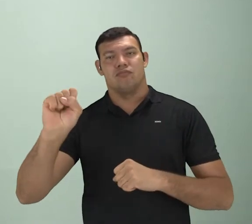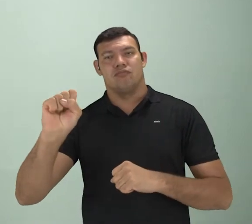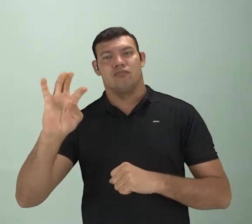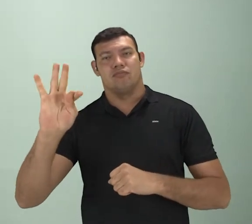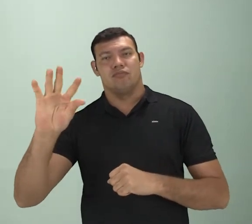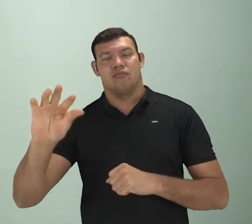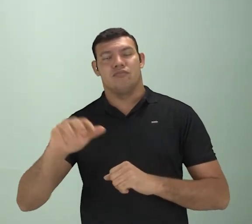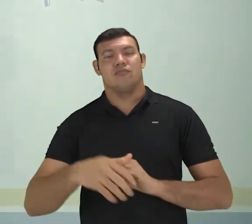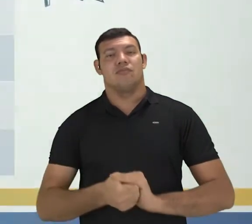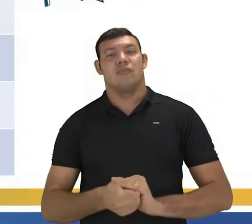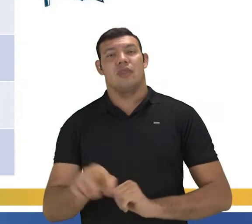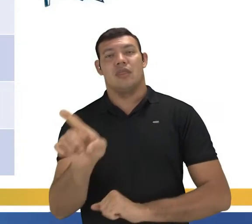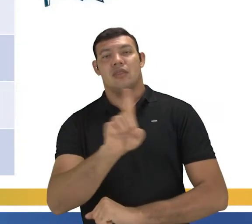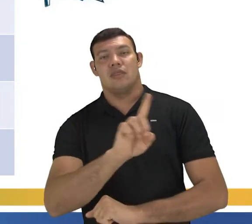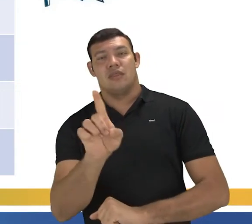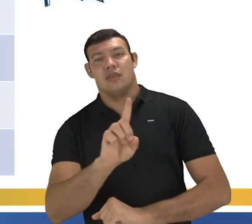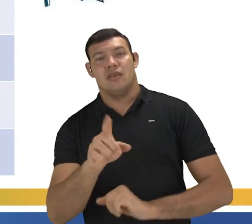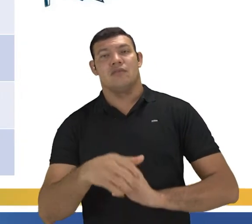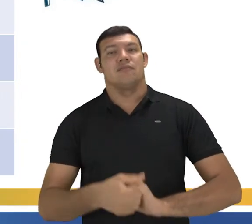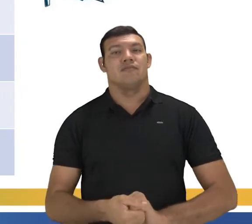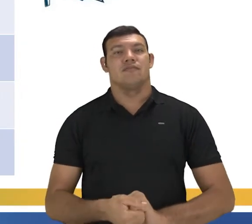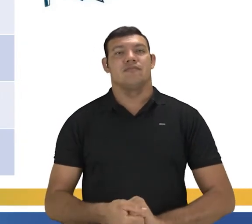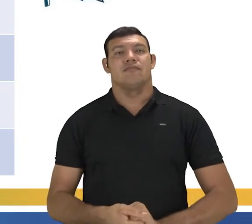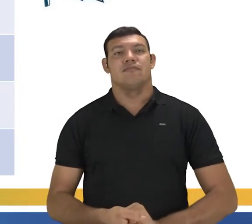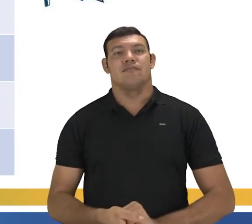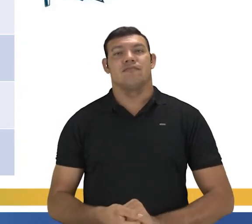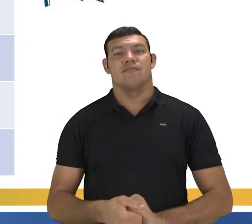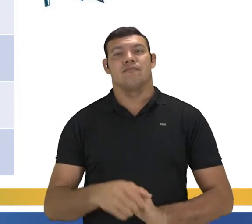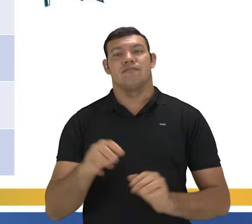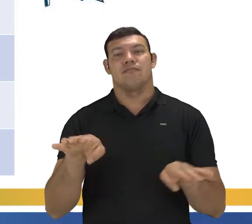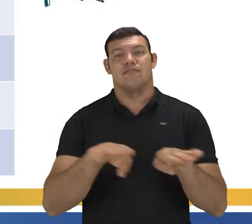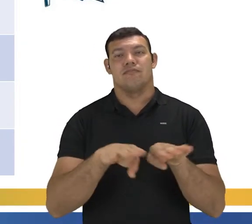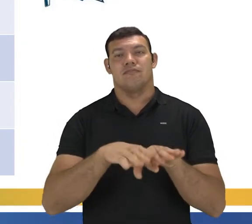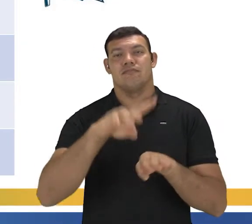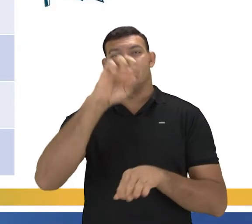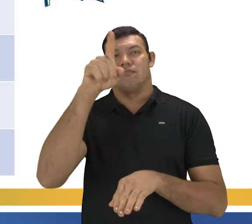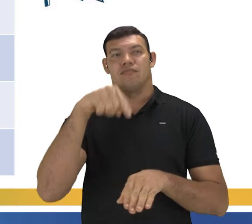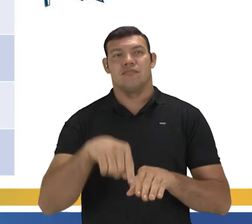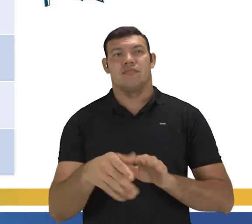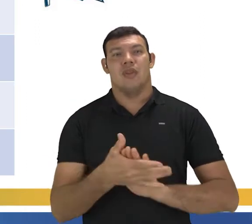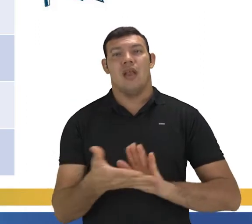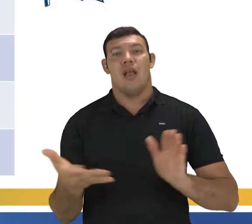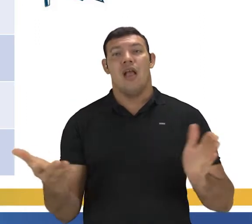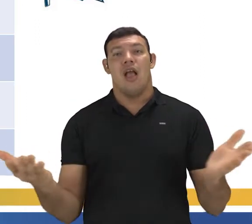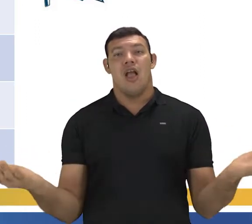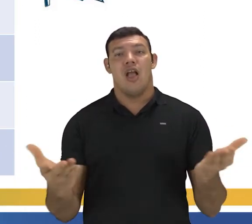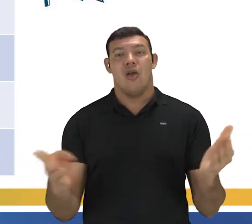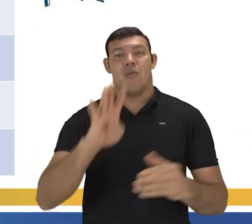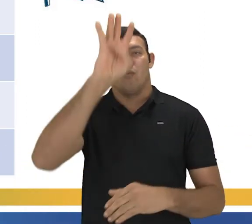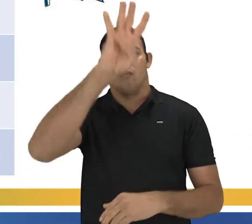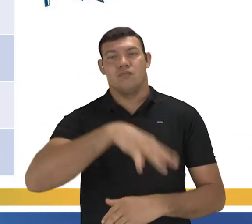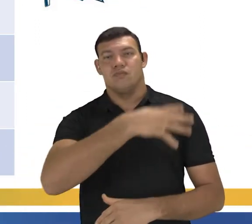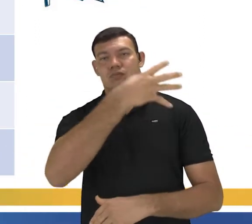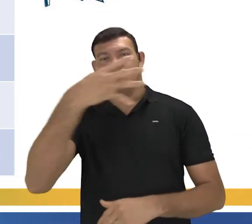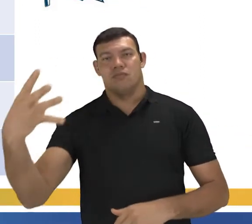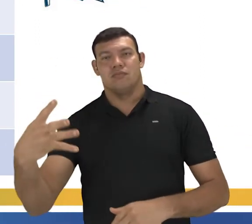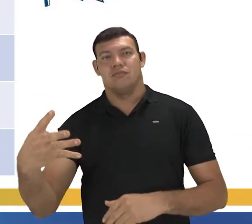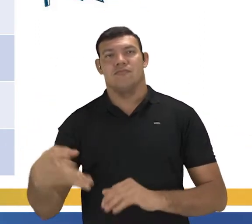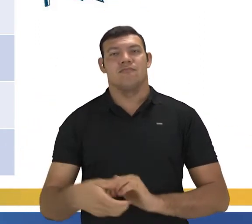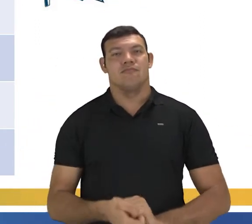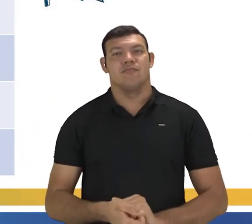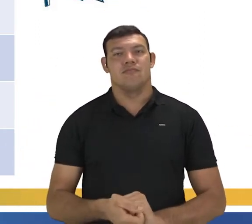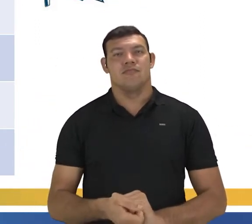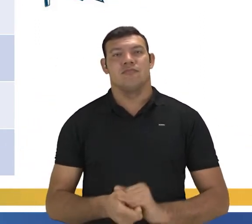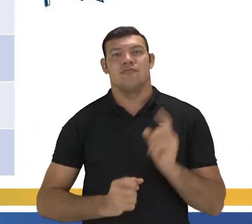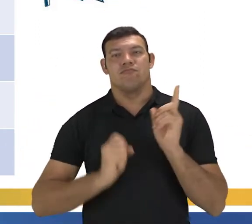aonde screen na tela nós temos ali um pouquinho a explicação da estrutura as frações